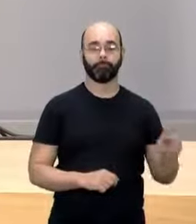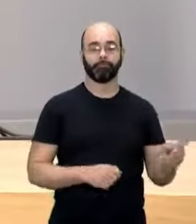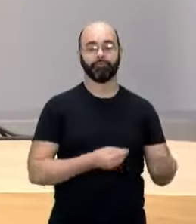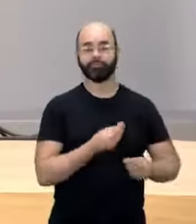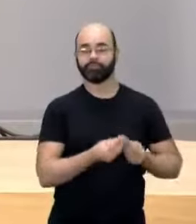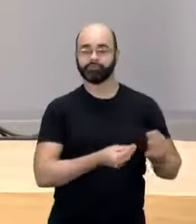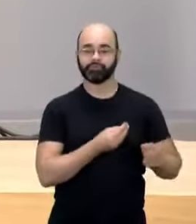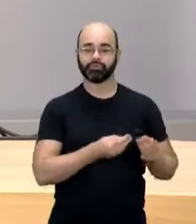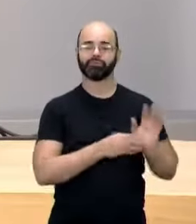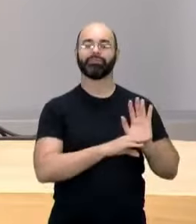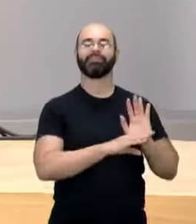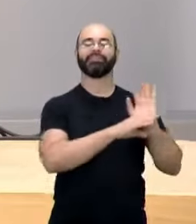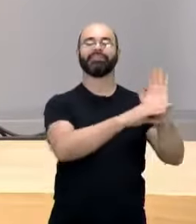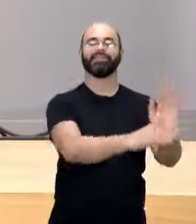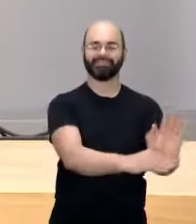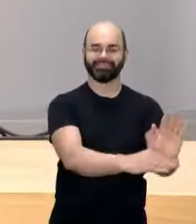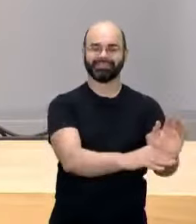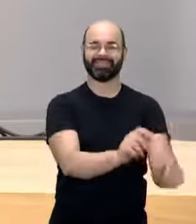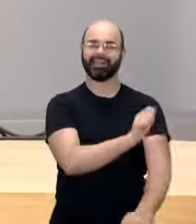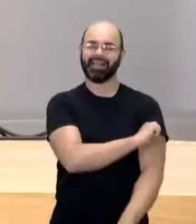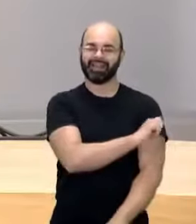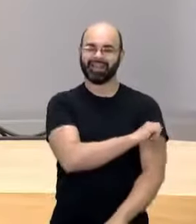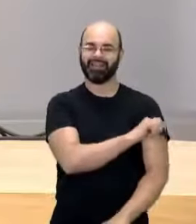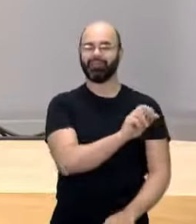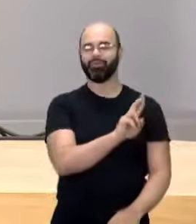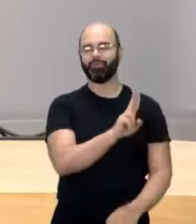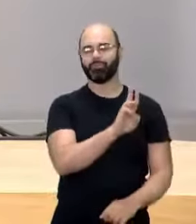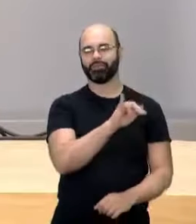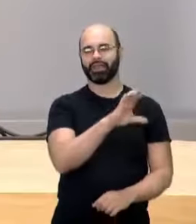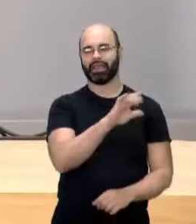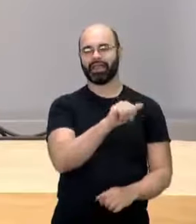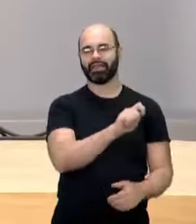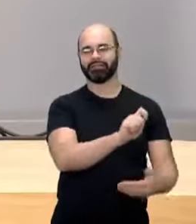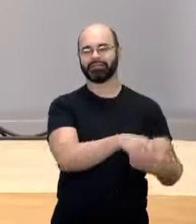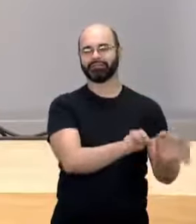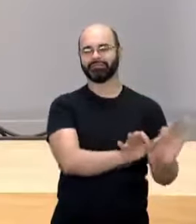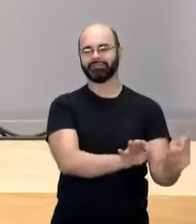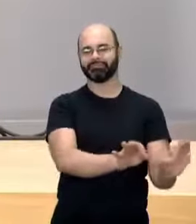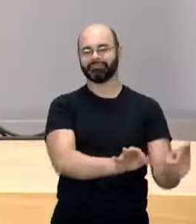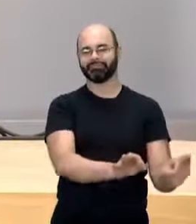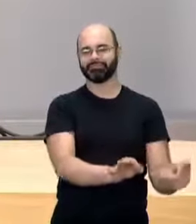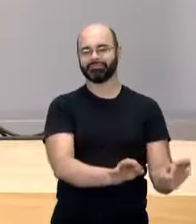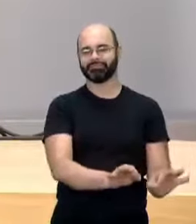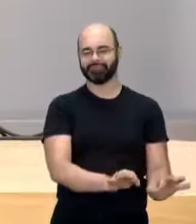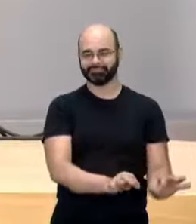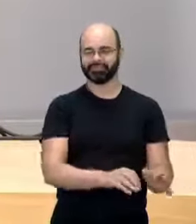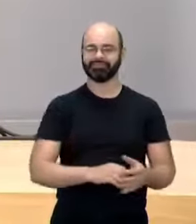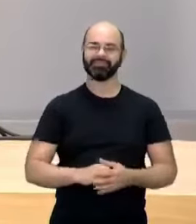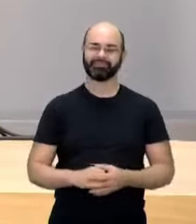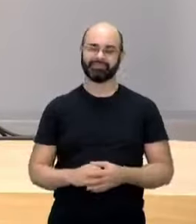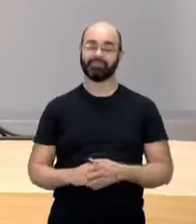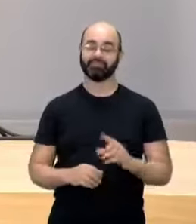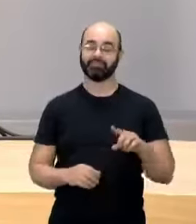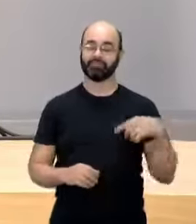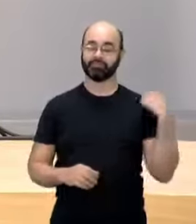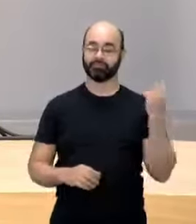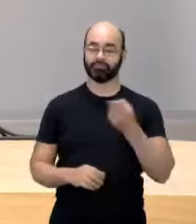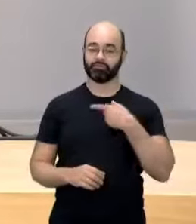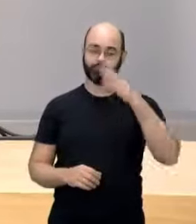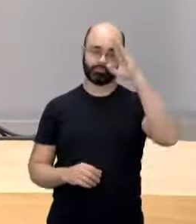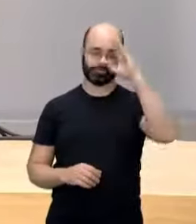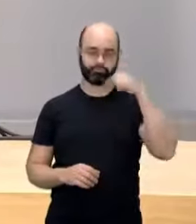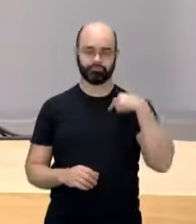as rubricas e colaborar cada vez mais para resultados que para nós